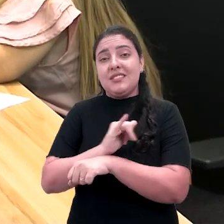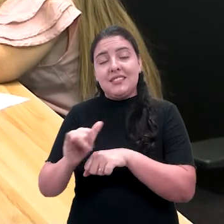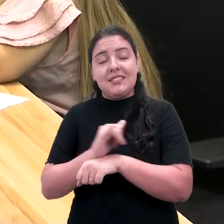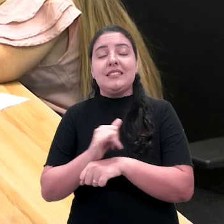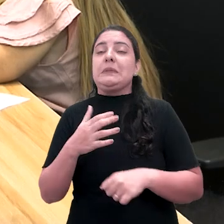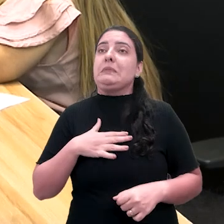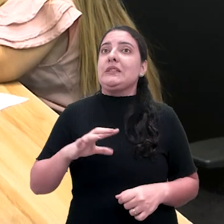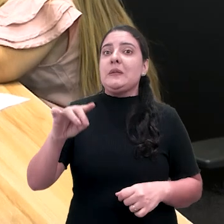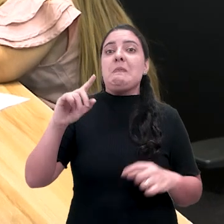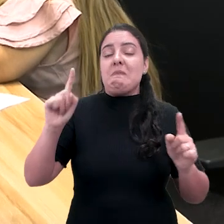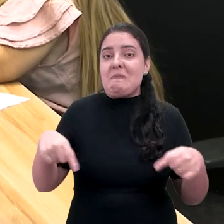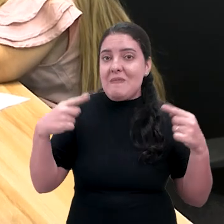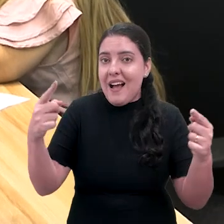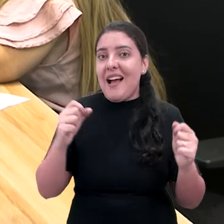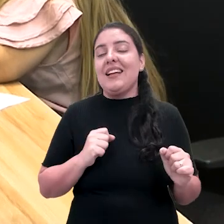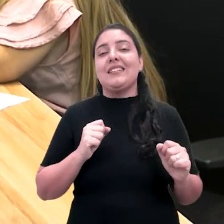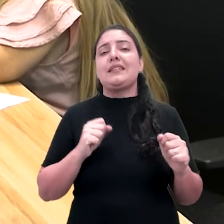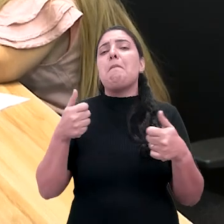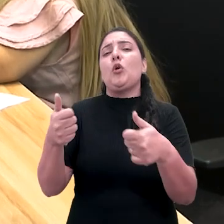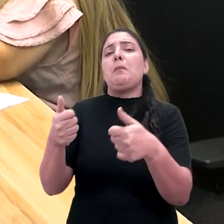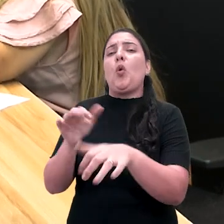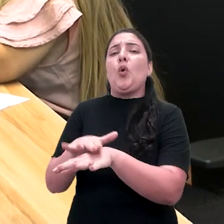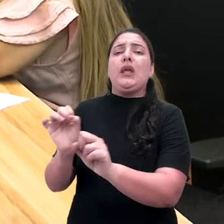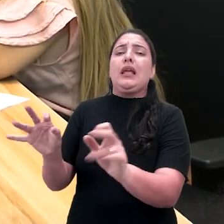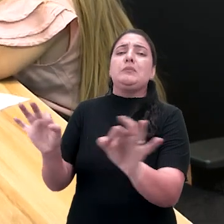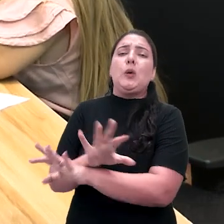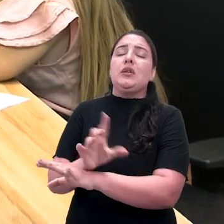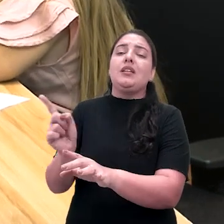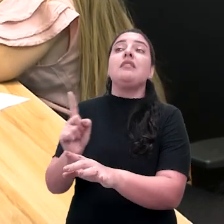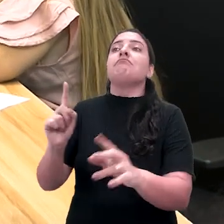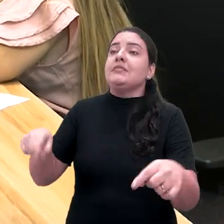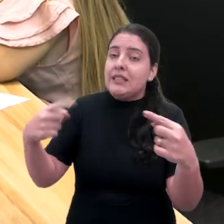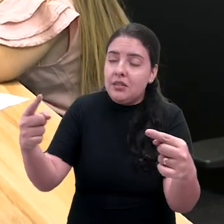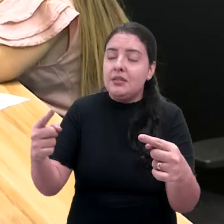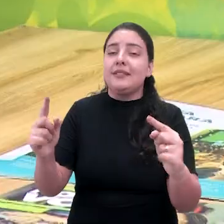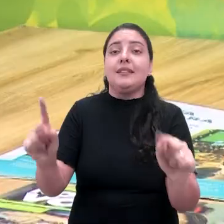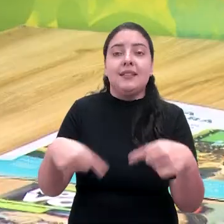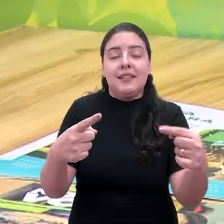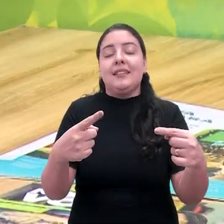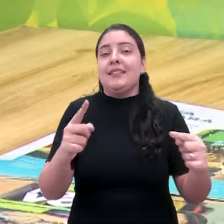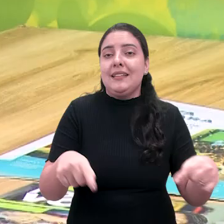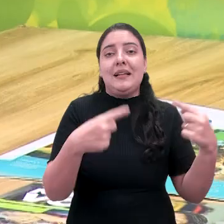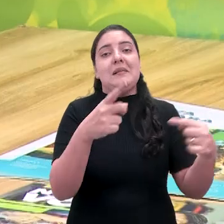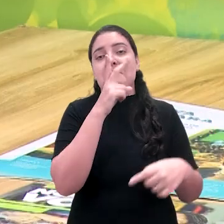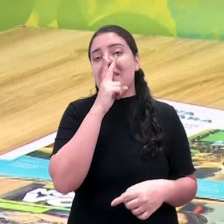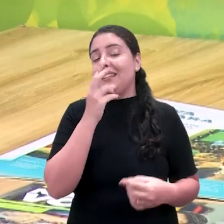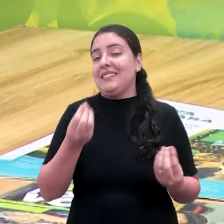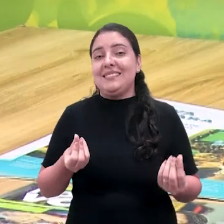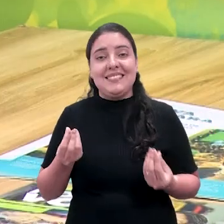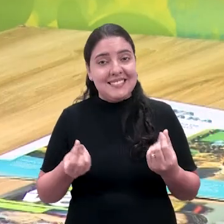assim, meu Deus, mais Tá bom. um. Tipo assim, tá bom. Aparece outra coisa. Eu digo, meu Deus, lá vai tudo de novo. Exato. Pronto, é a frase que eu